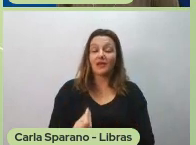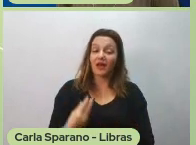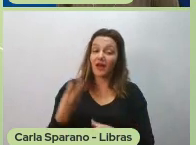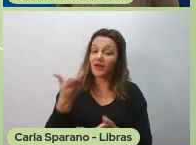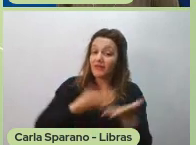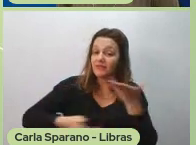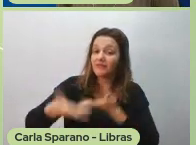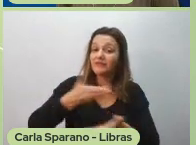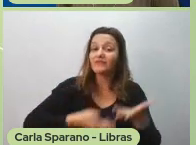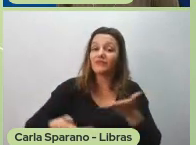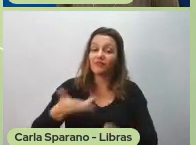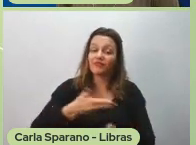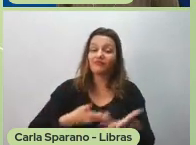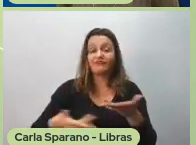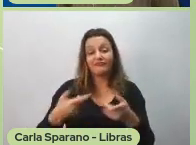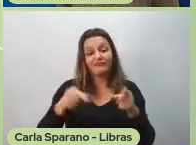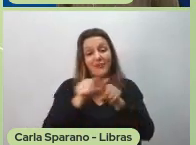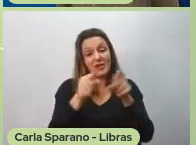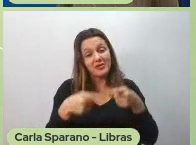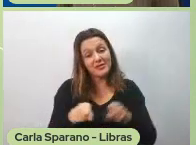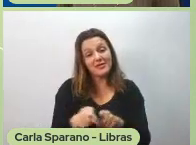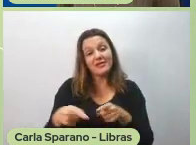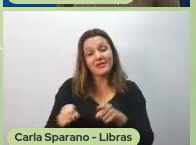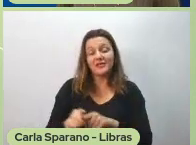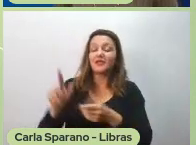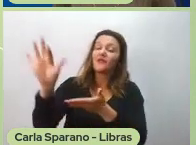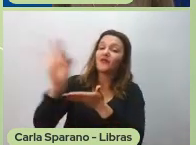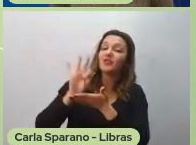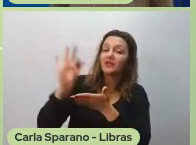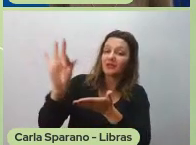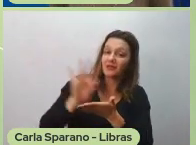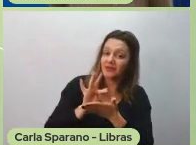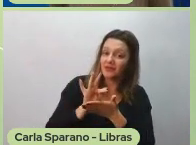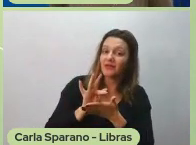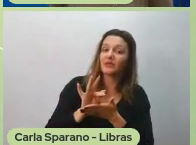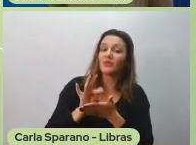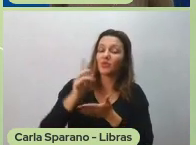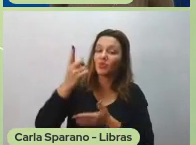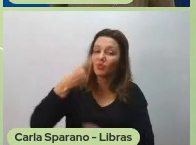trocadas com os nossos parceiros, as nossas cadeias de fornecimento, os nossos